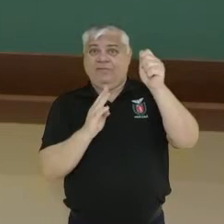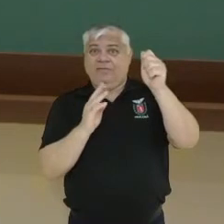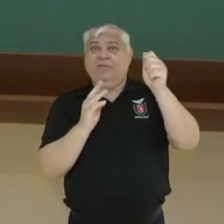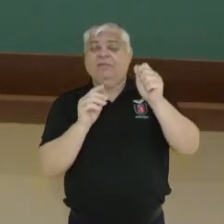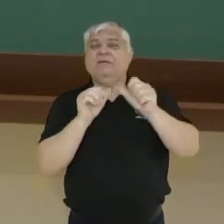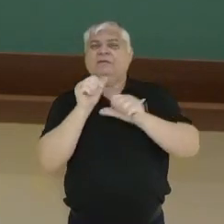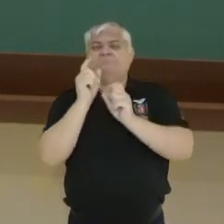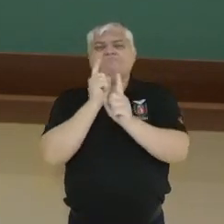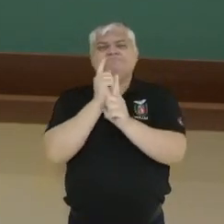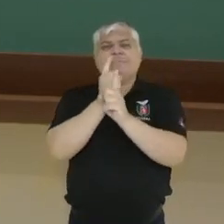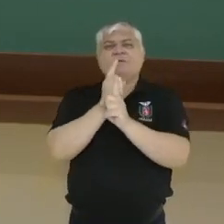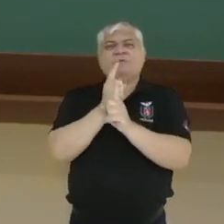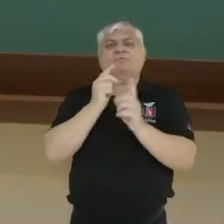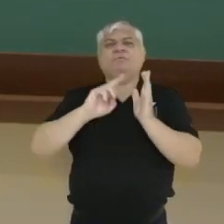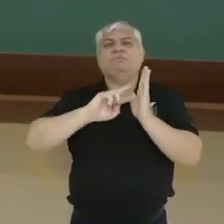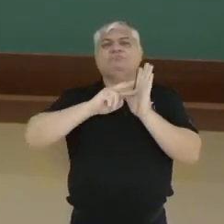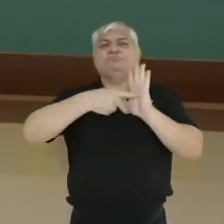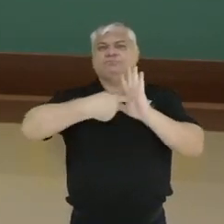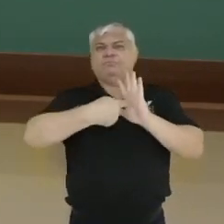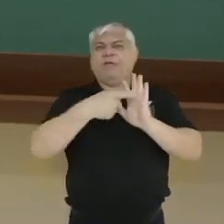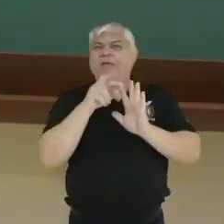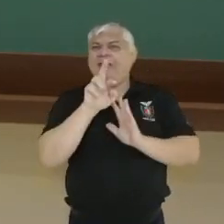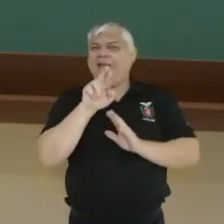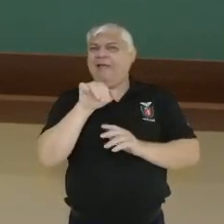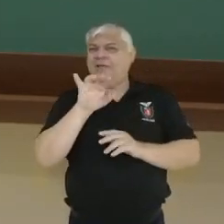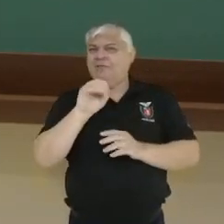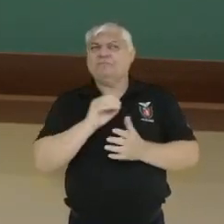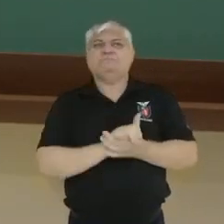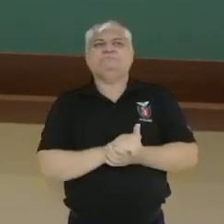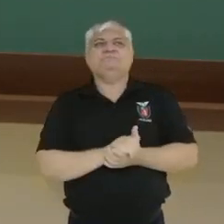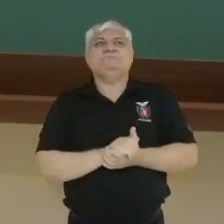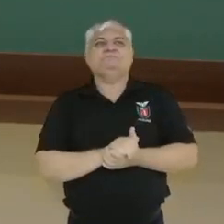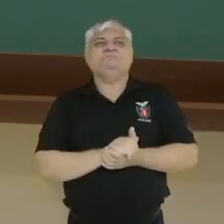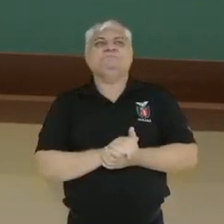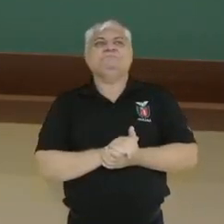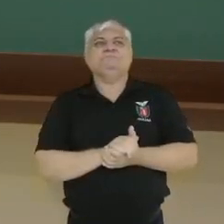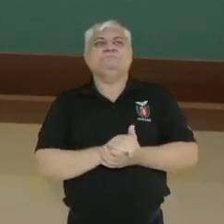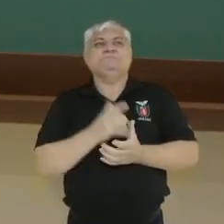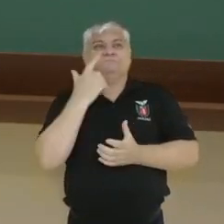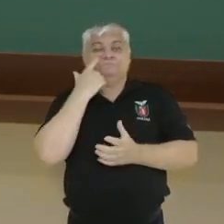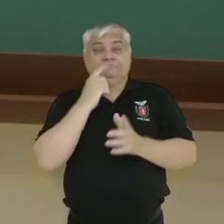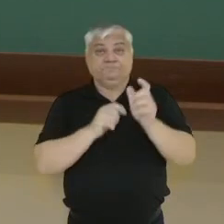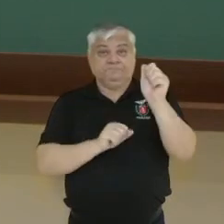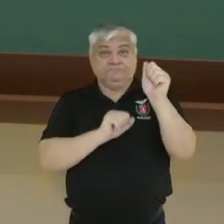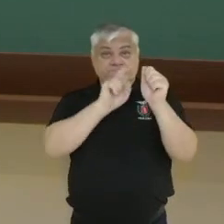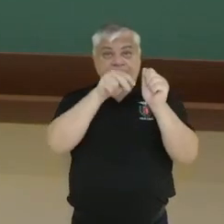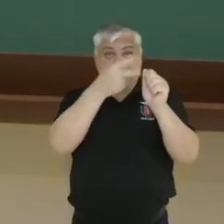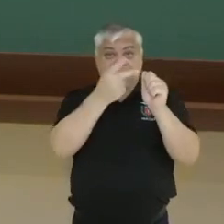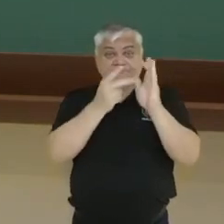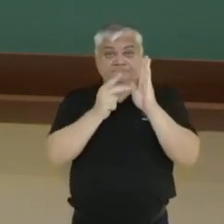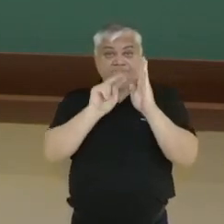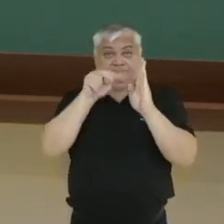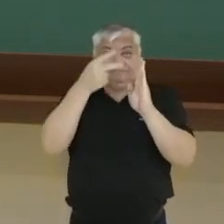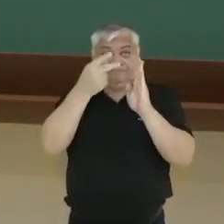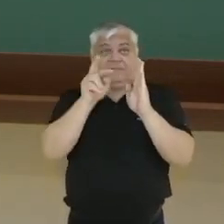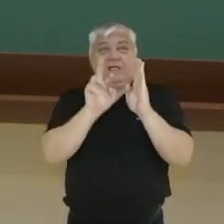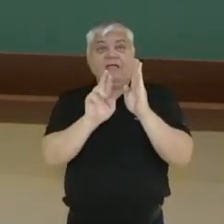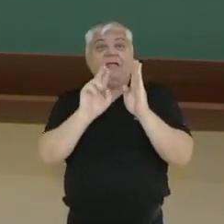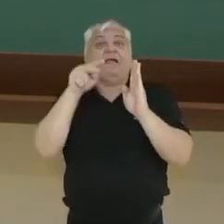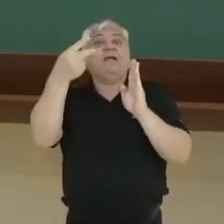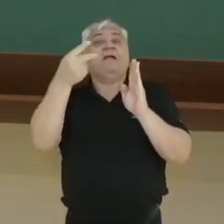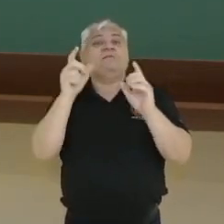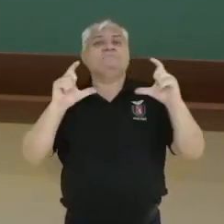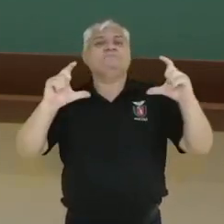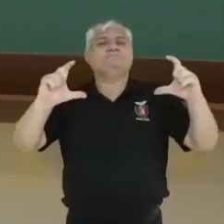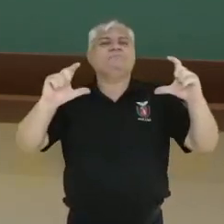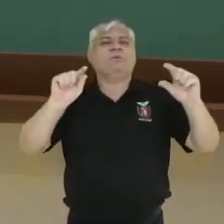poder achar o nosso raio. Então, fazendo aqui essa expressão, que é igual a menos 1,